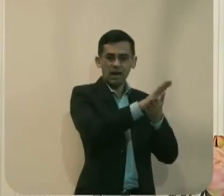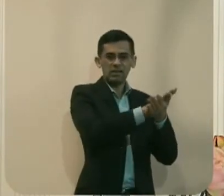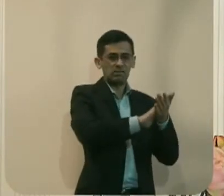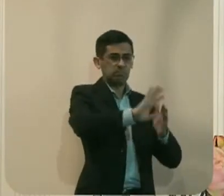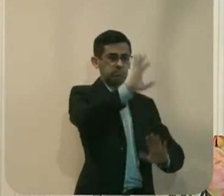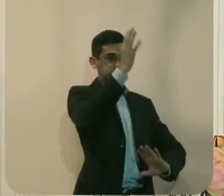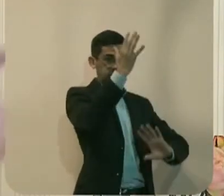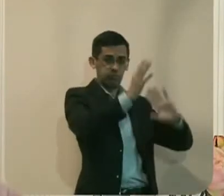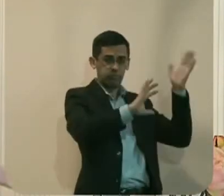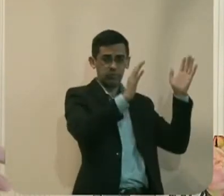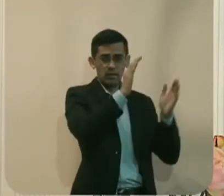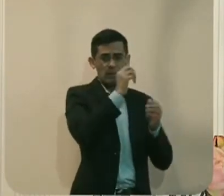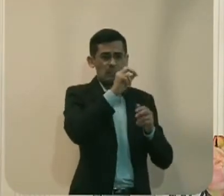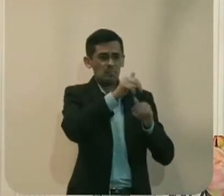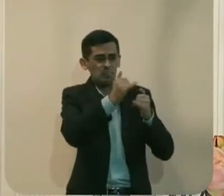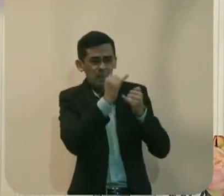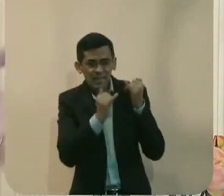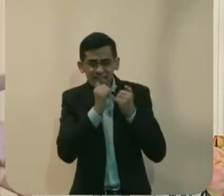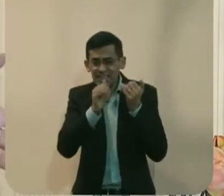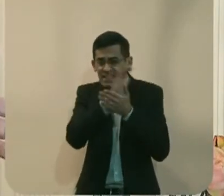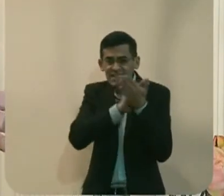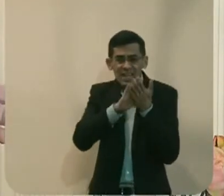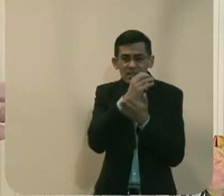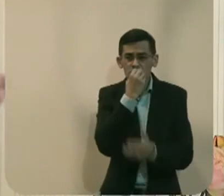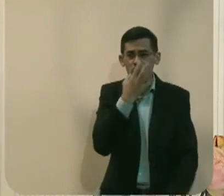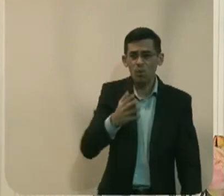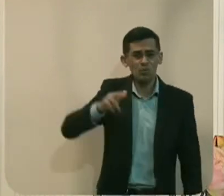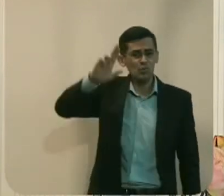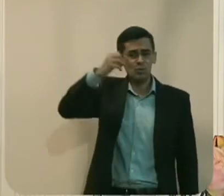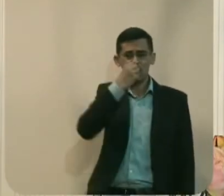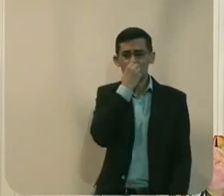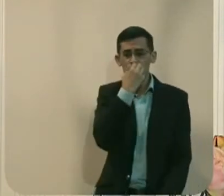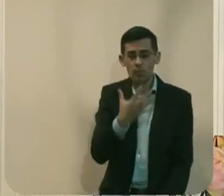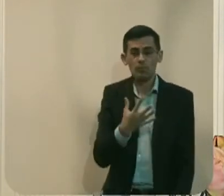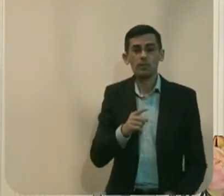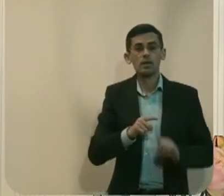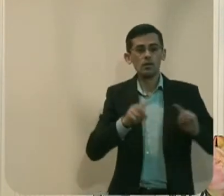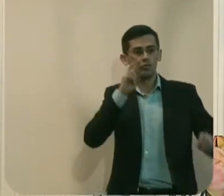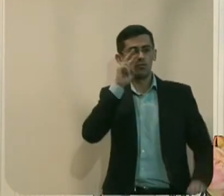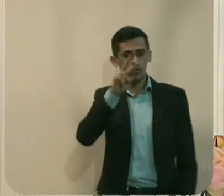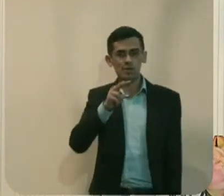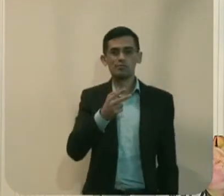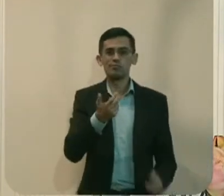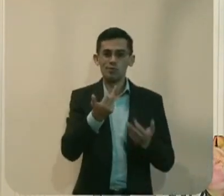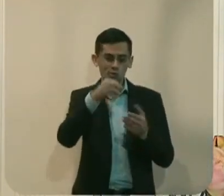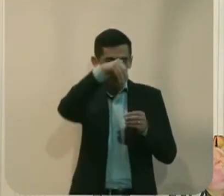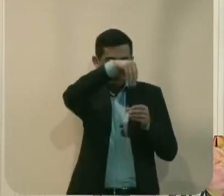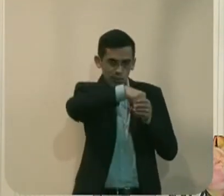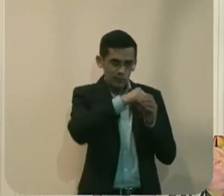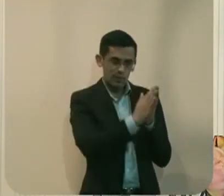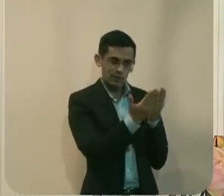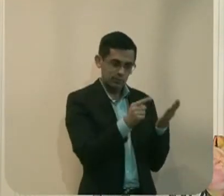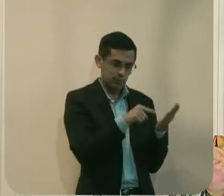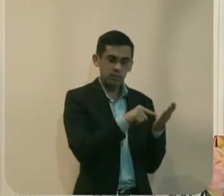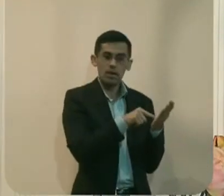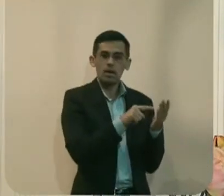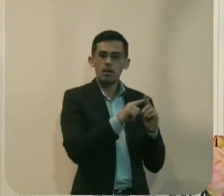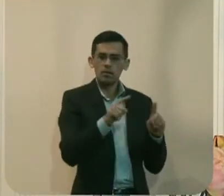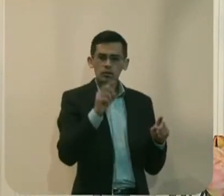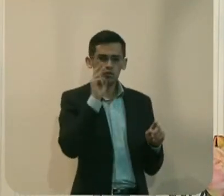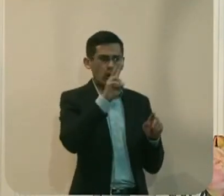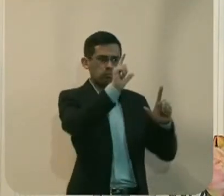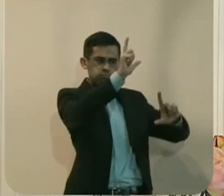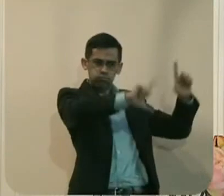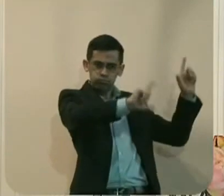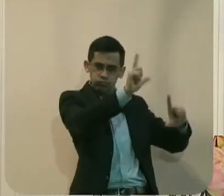fazer, e parece que nada está bom, nunca vai ser bom, e eu vejo exatamente isso que está aqui, mas eu não vejo só na mídia,